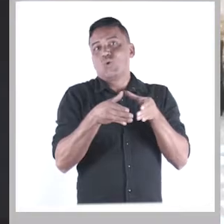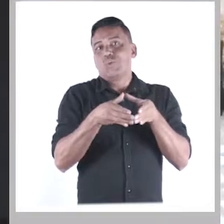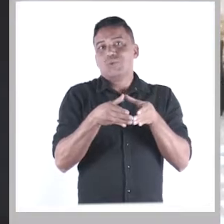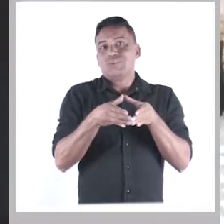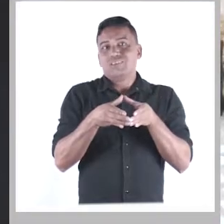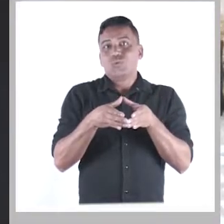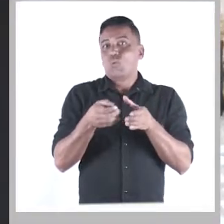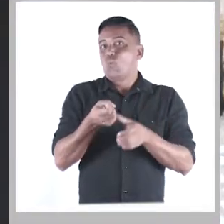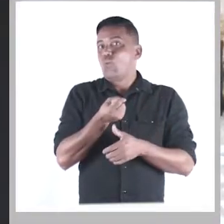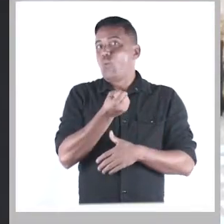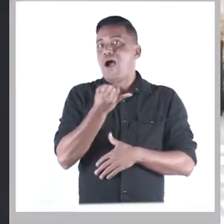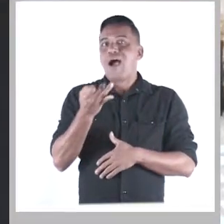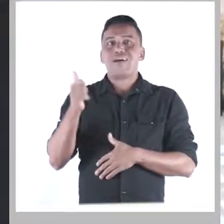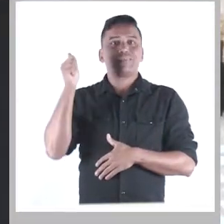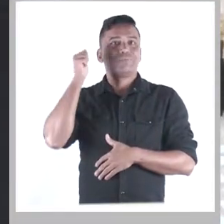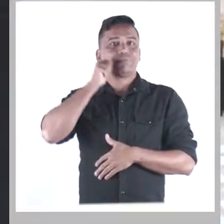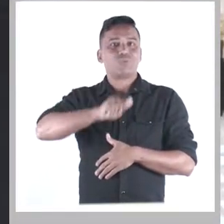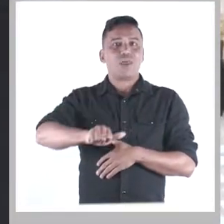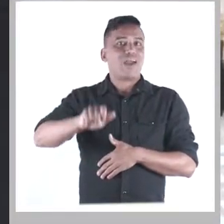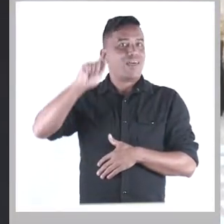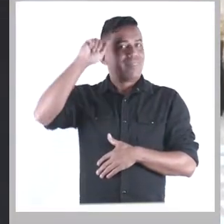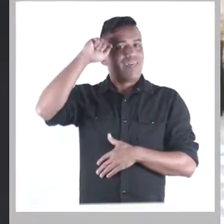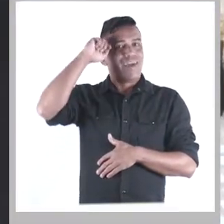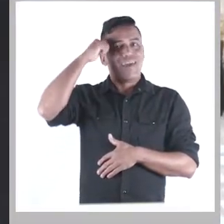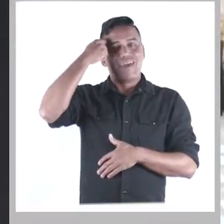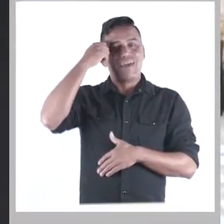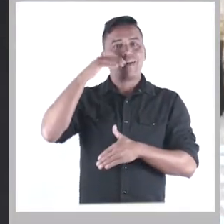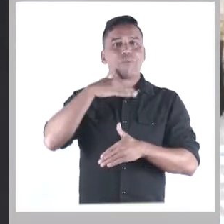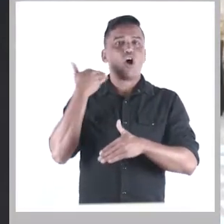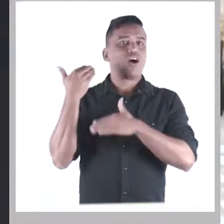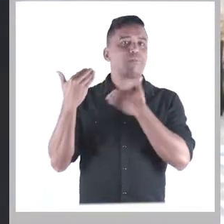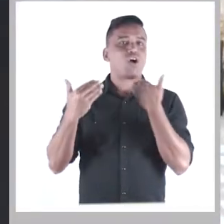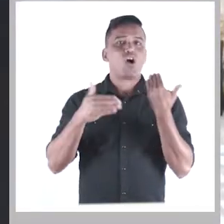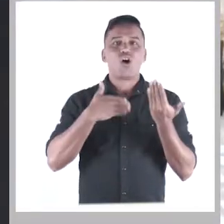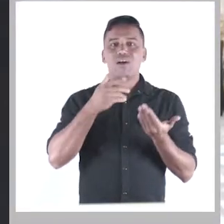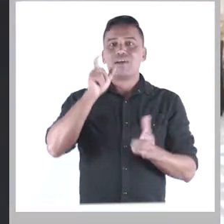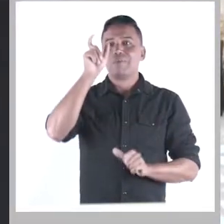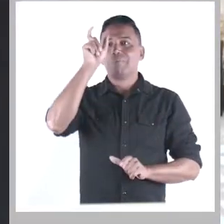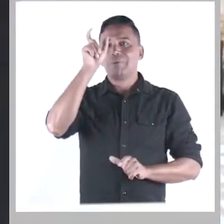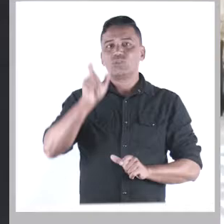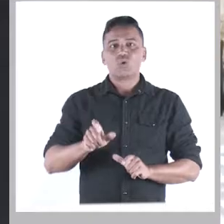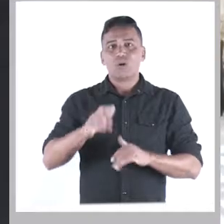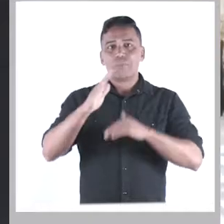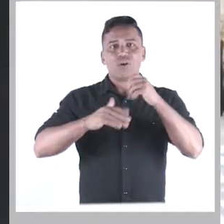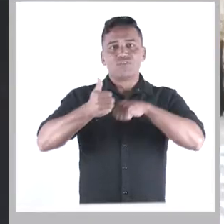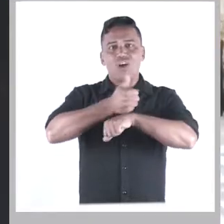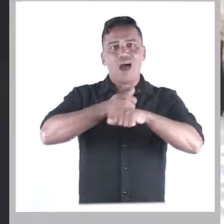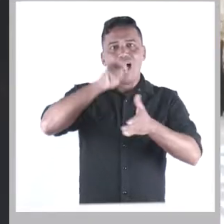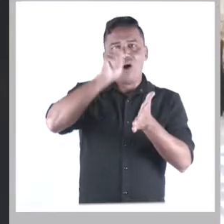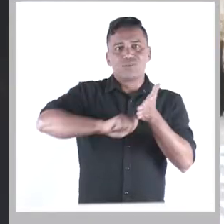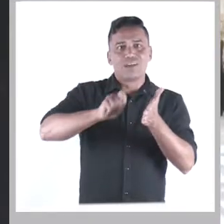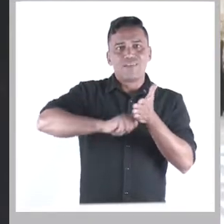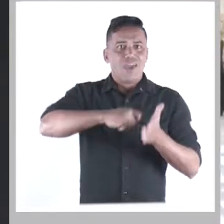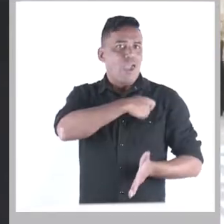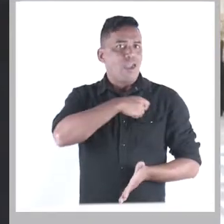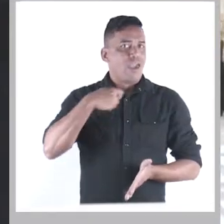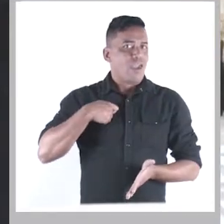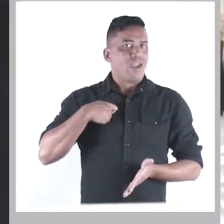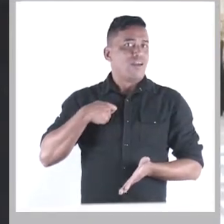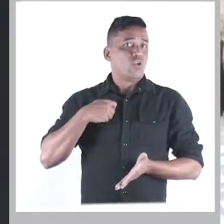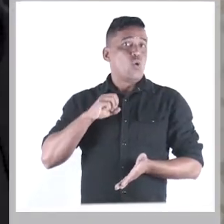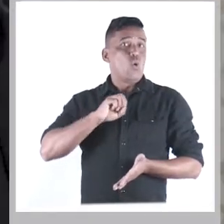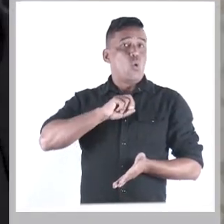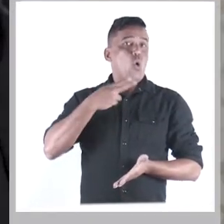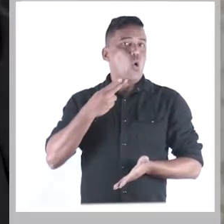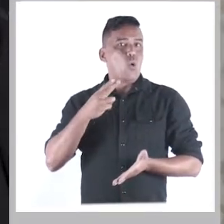esse país extermina pela mão do Estado, sabe? Gente que podia estar escrevendo, estar publicando livro, estar ganhando medalha,